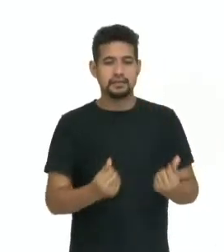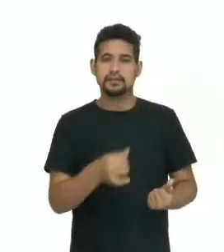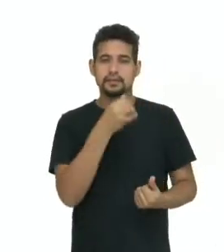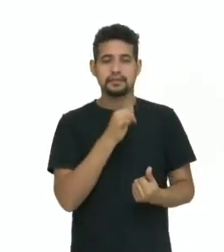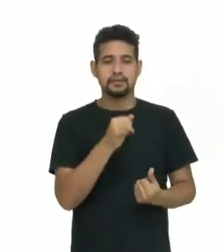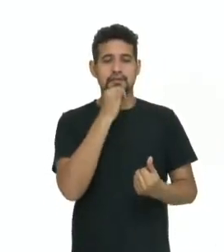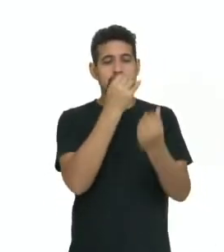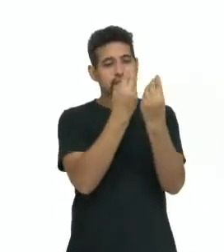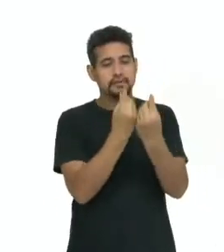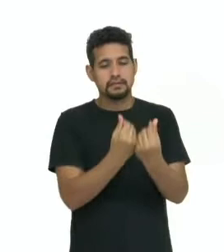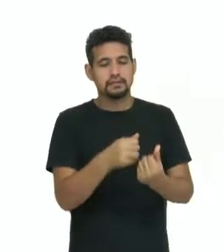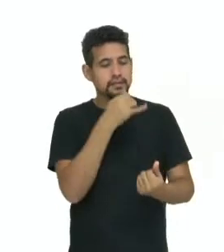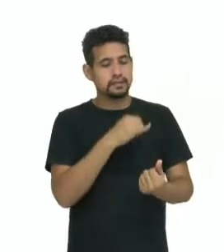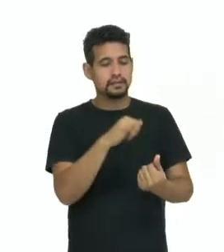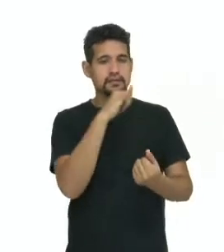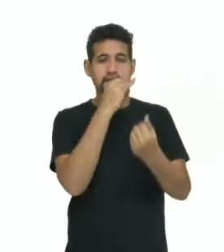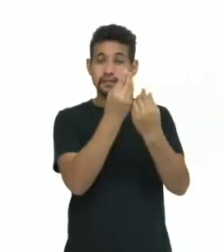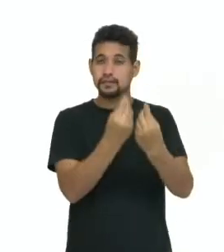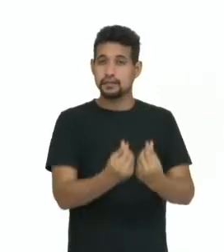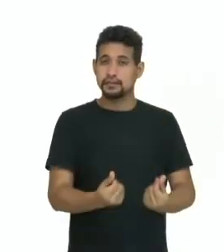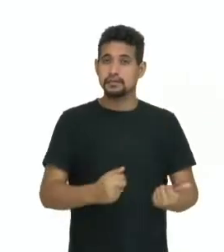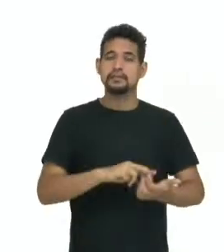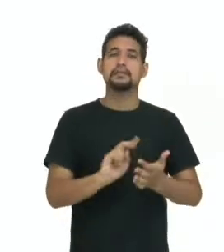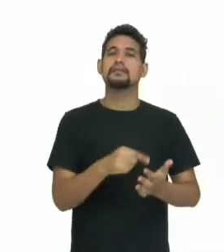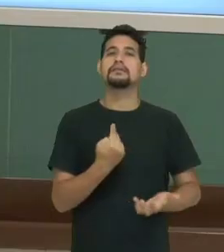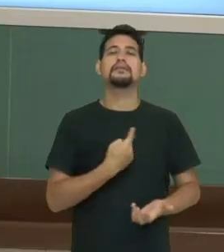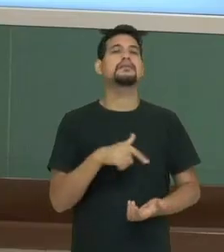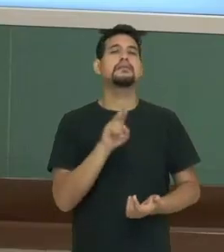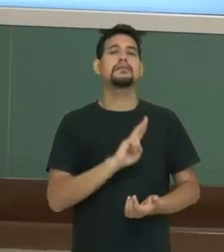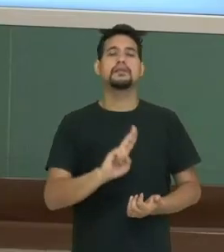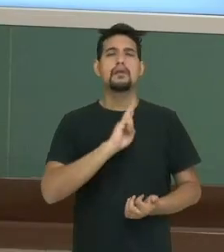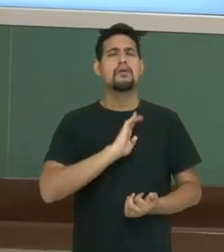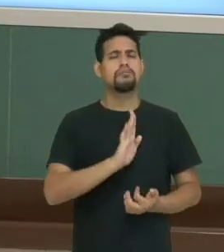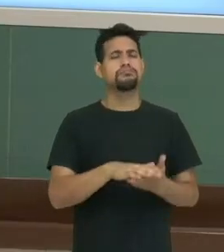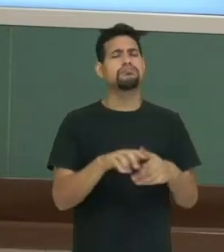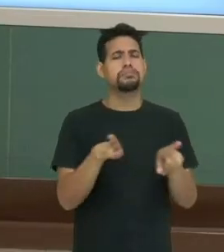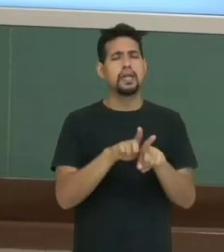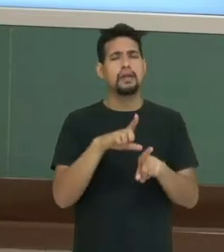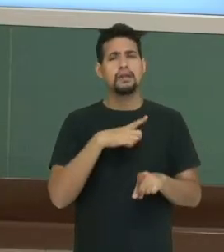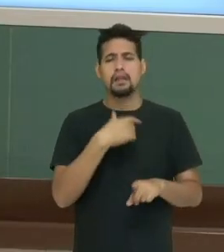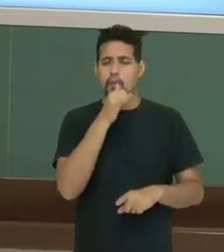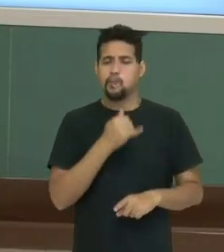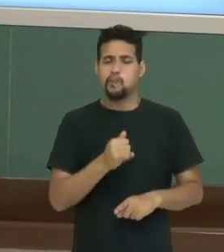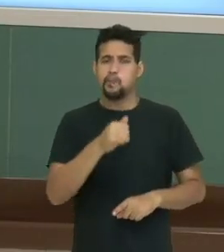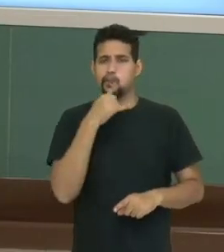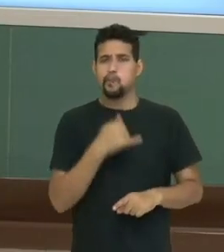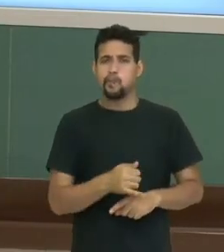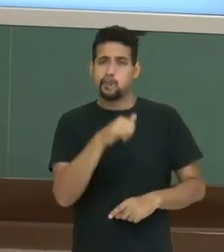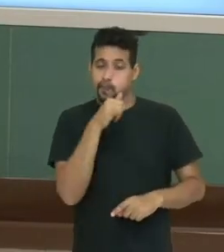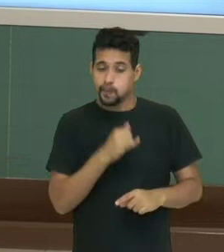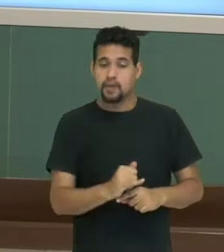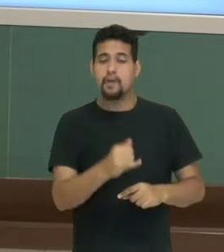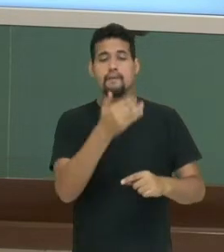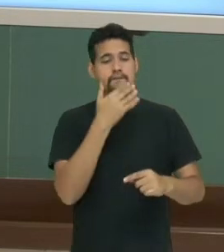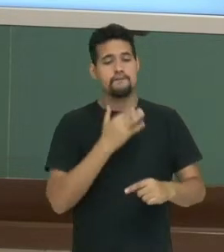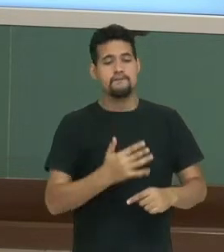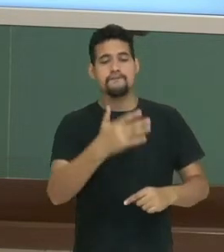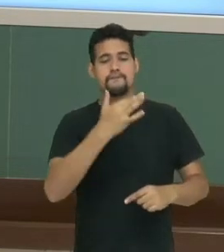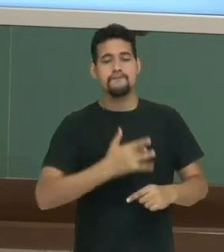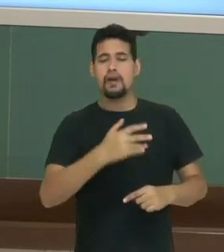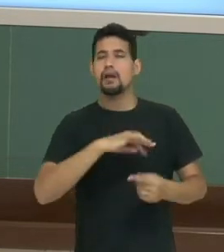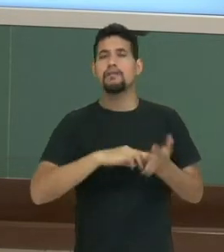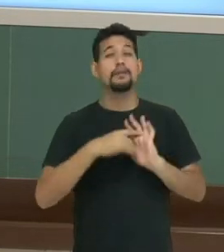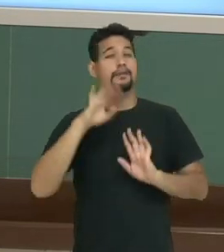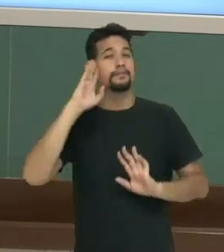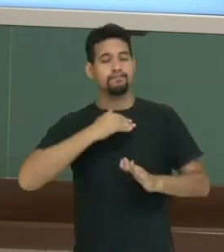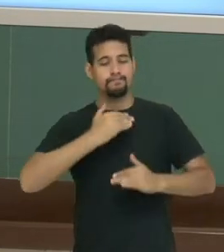mediante uma reação de oxirredução. Então, quando a gente tem uma substância aonde uma corrente elétrica vai passar através dela, vai